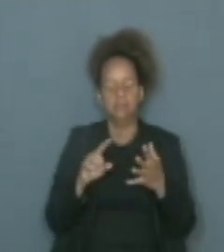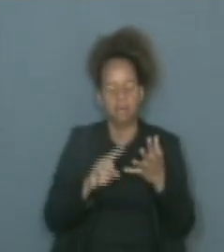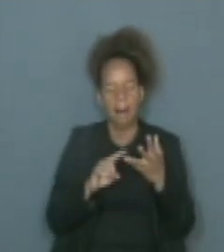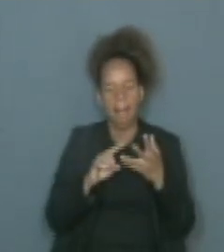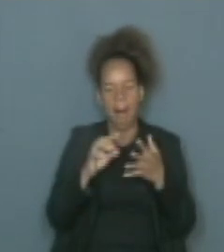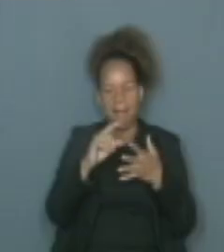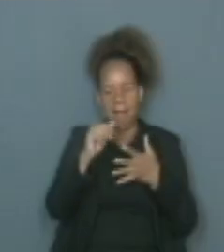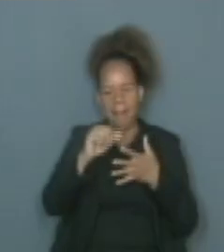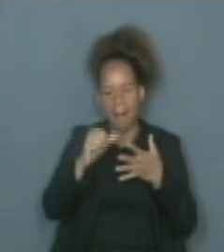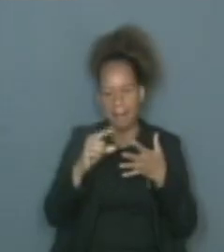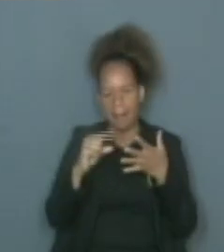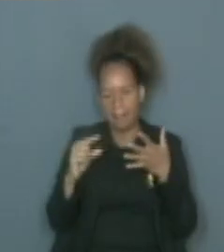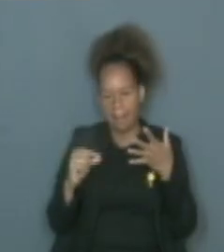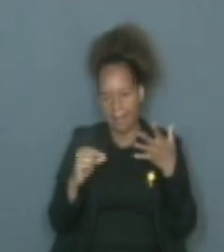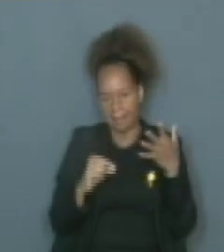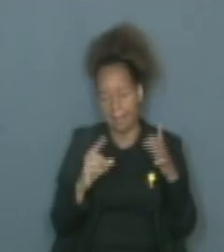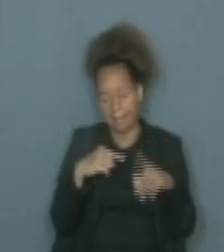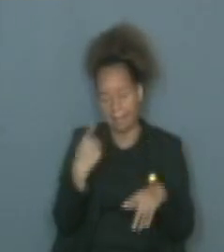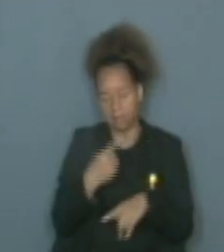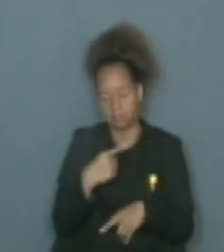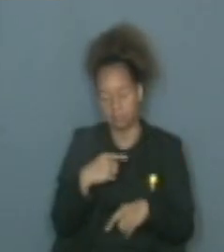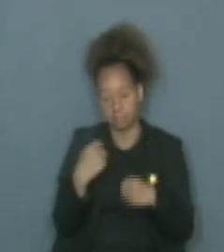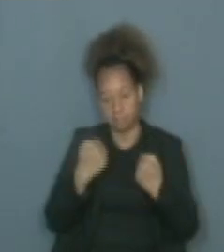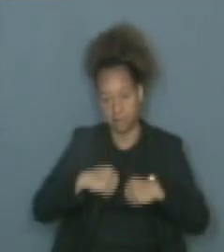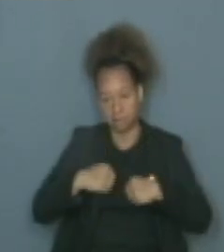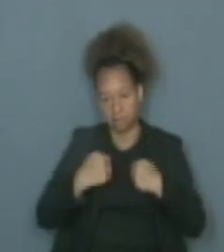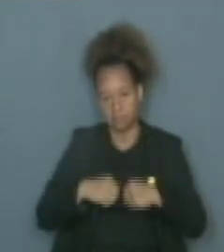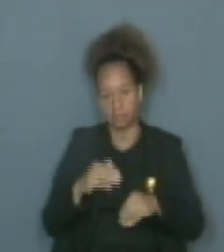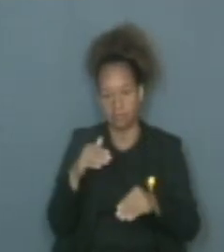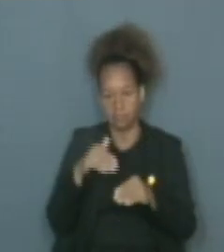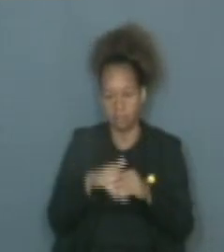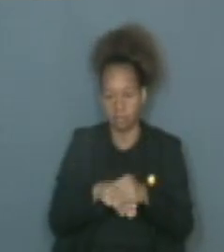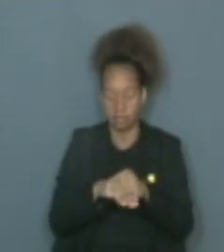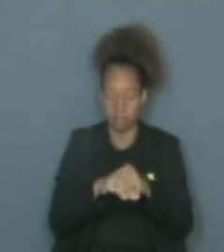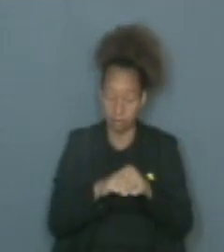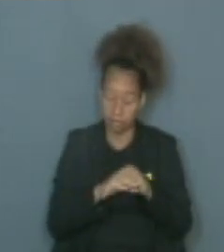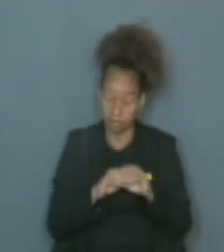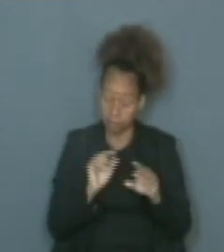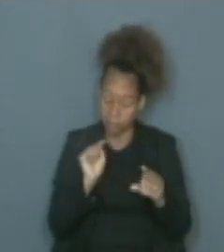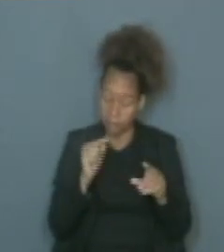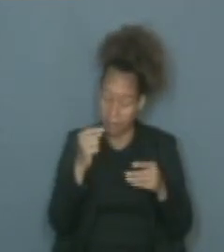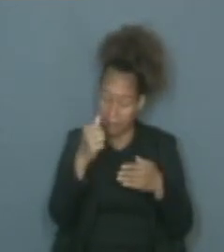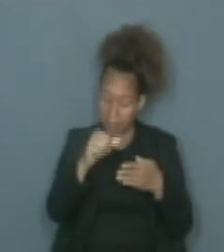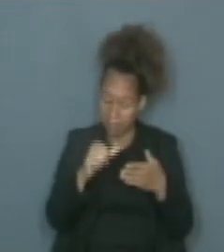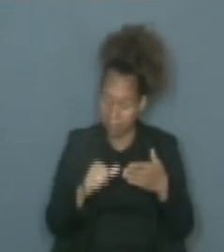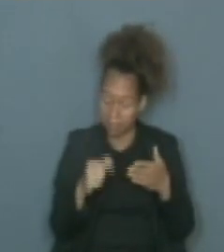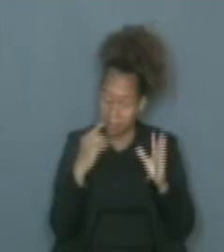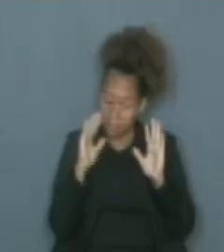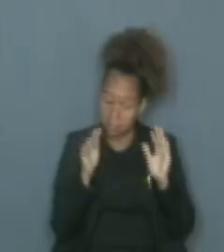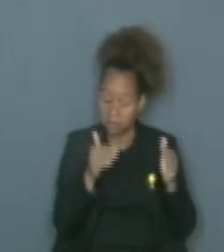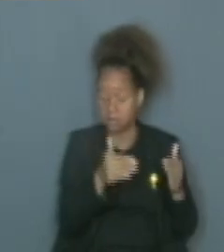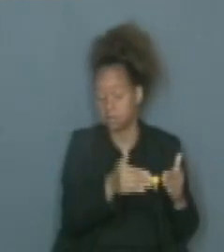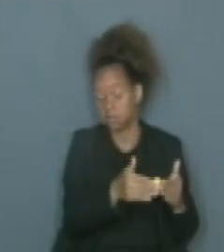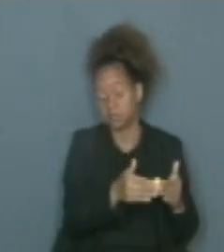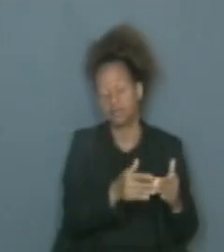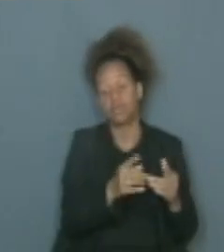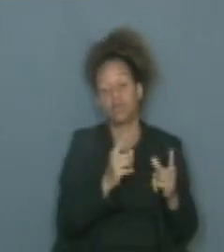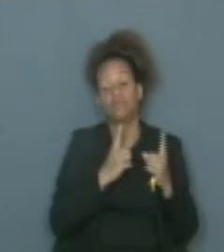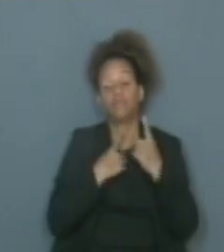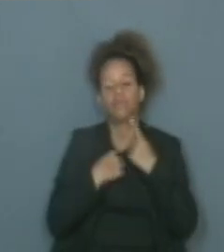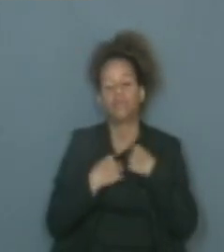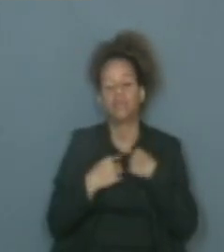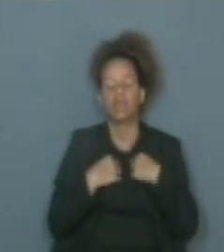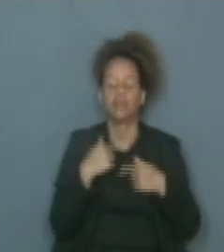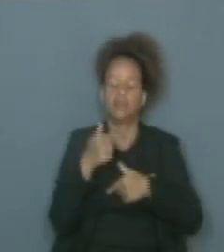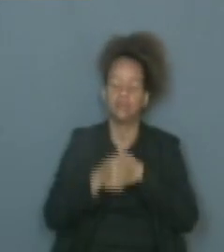delas, mas nós precisamos voltar o nosso olhar para aquilo que efetivamente atende os anseios dos